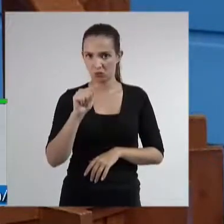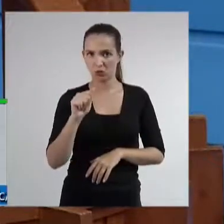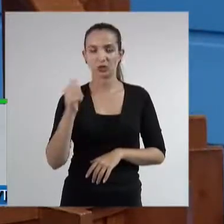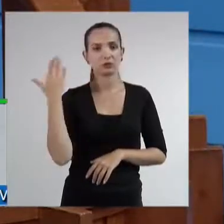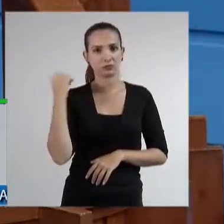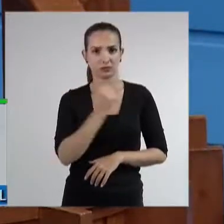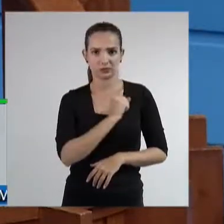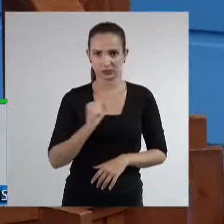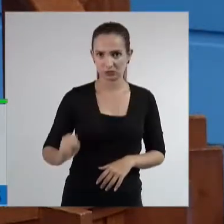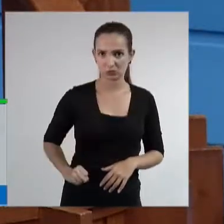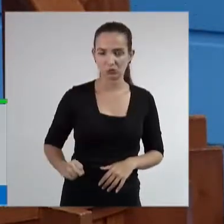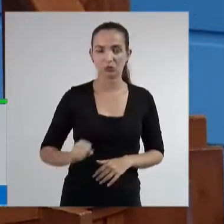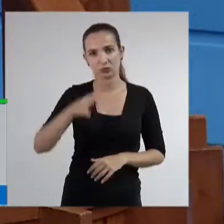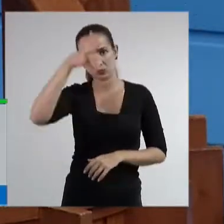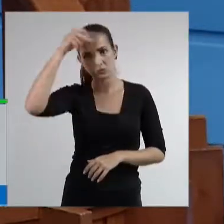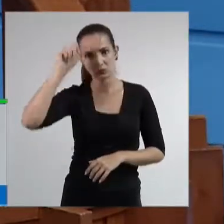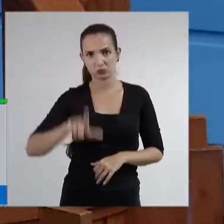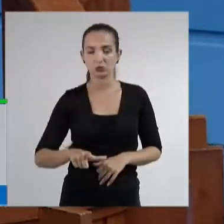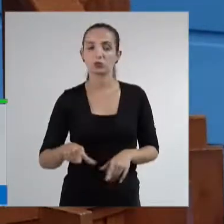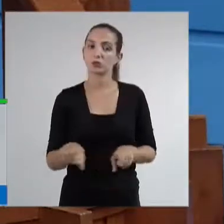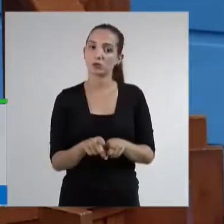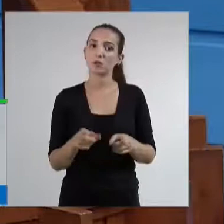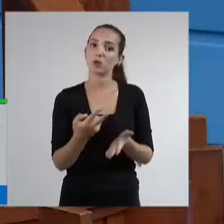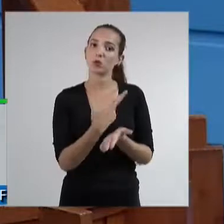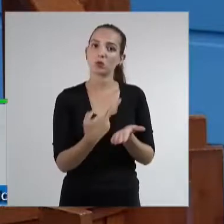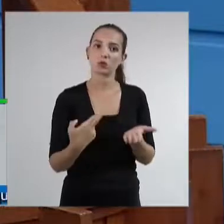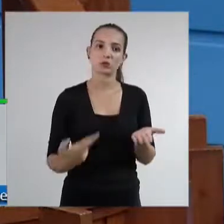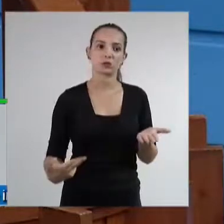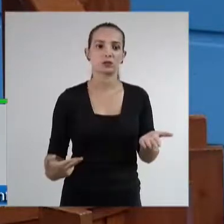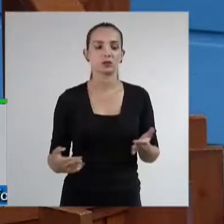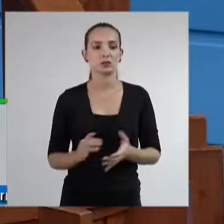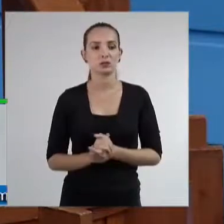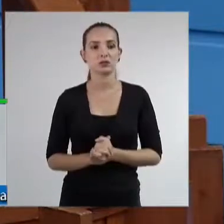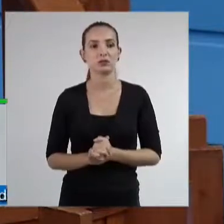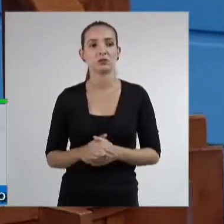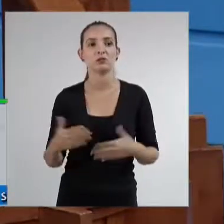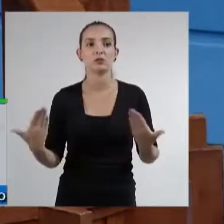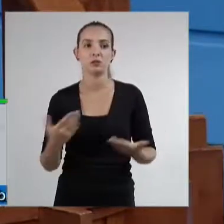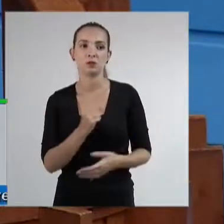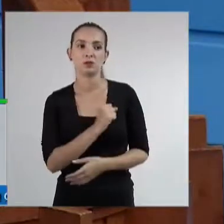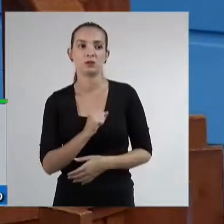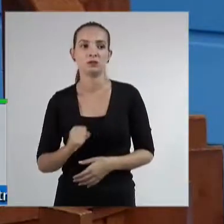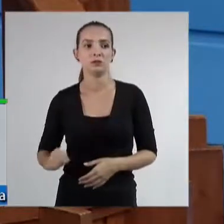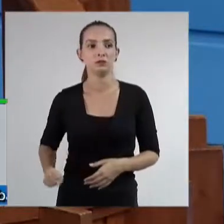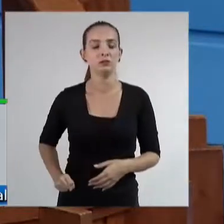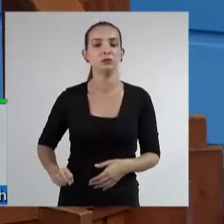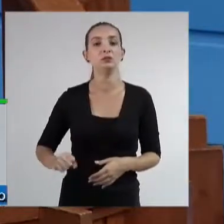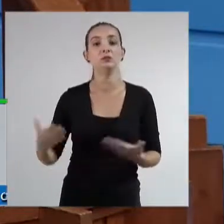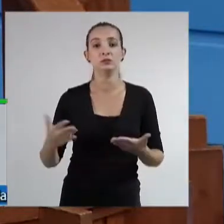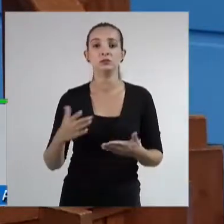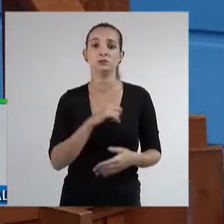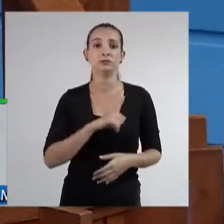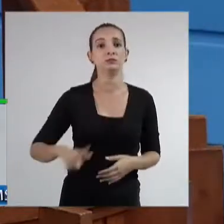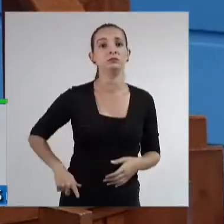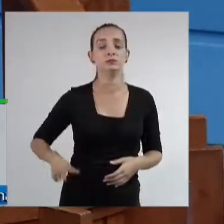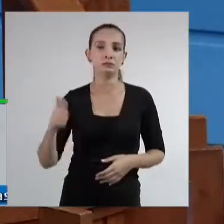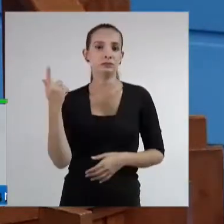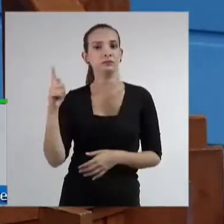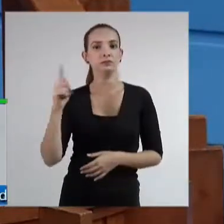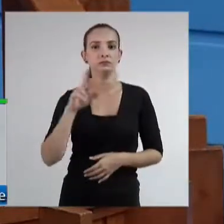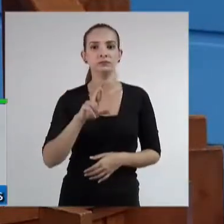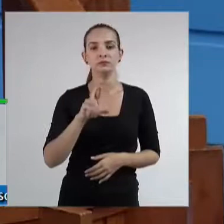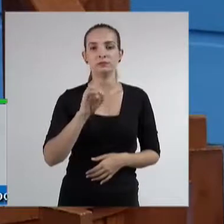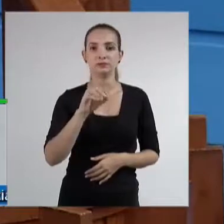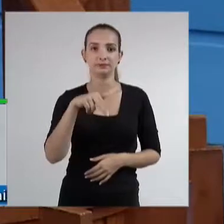Grosso do Sul. O relator, o senador, hoje governador de Goiás, Ronaldo Caiado, fez